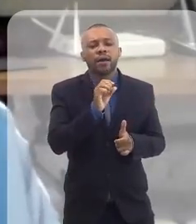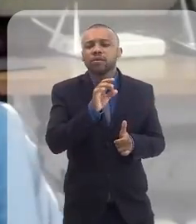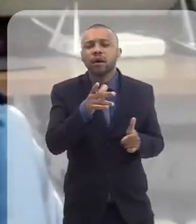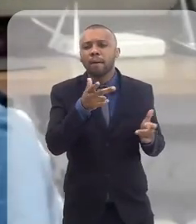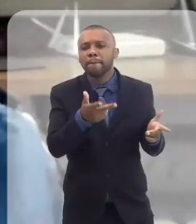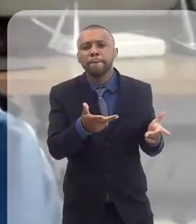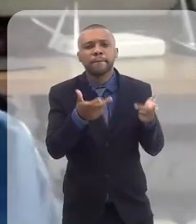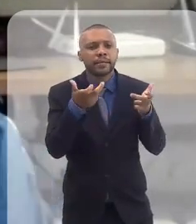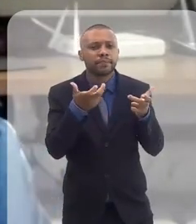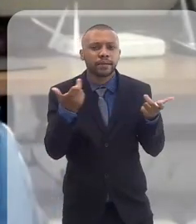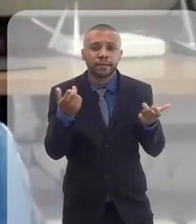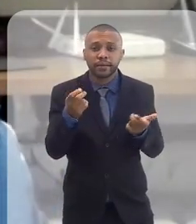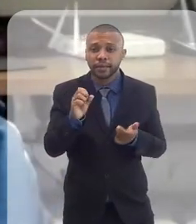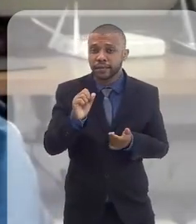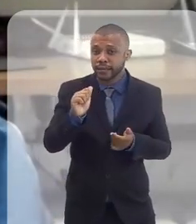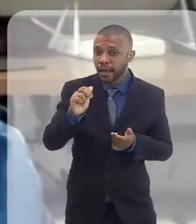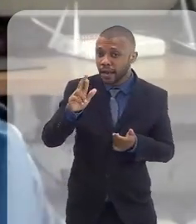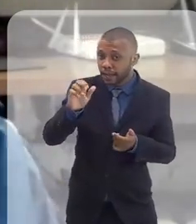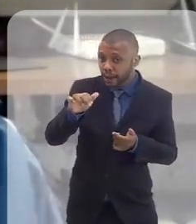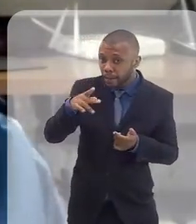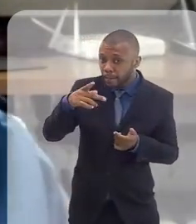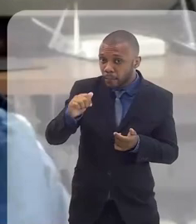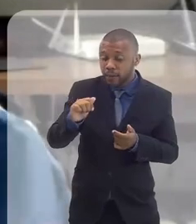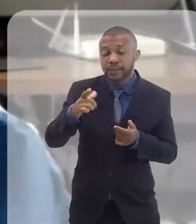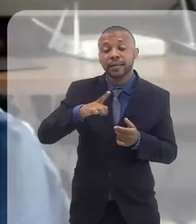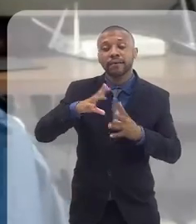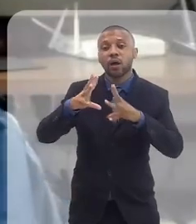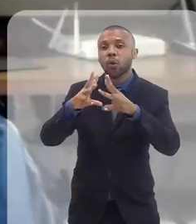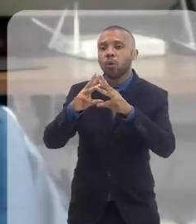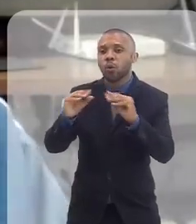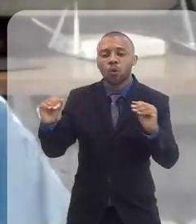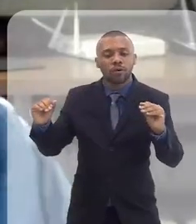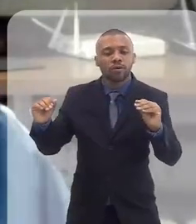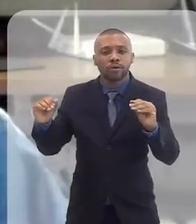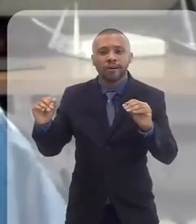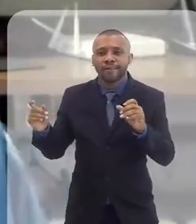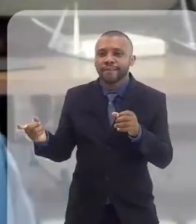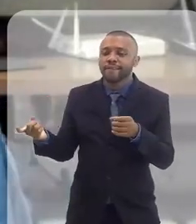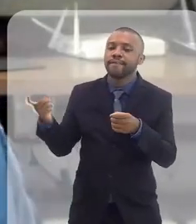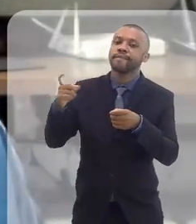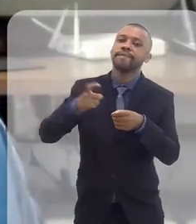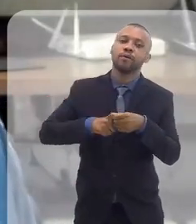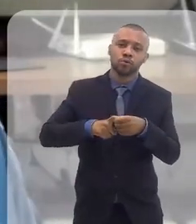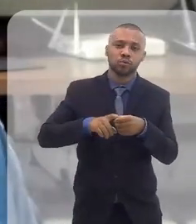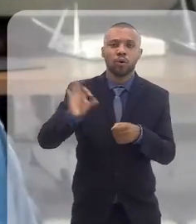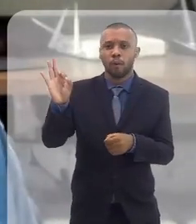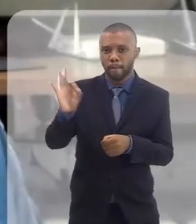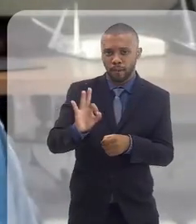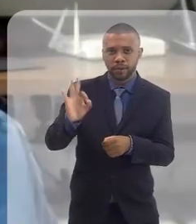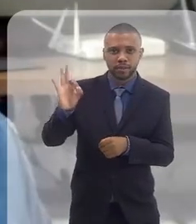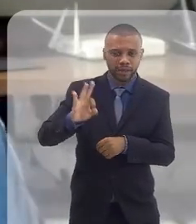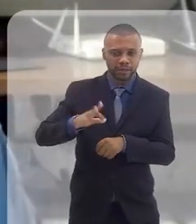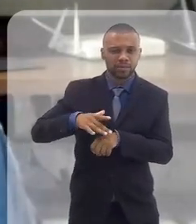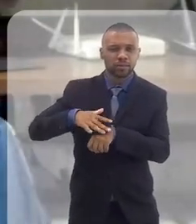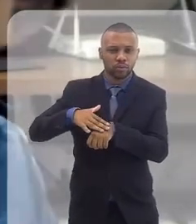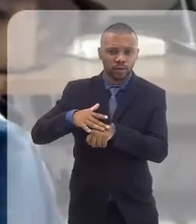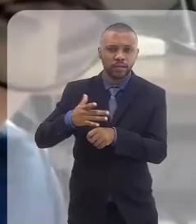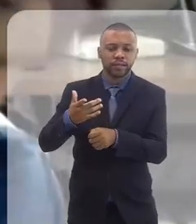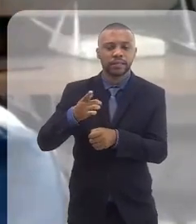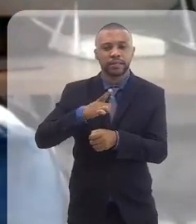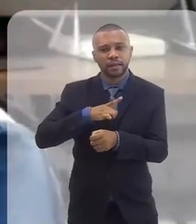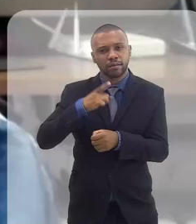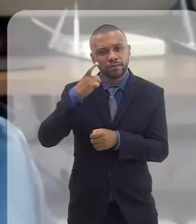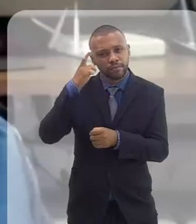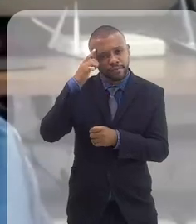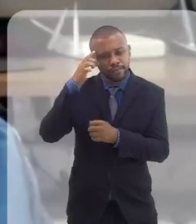chance. E é só olhar. Sarampo estava praticamente erradicado e voltou. E voltou